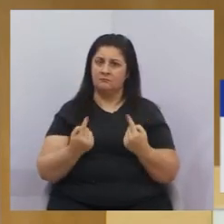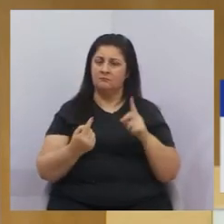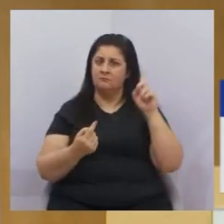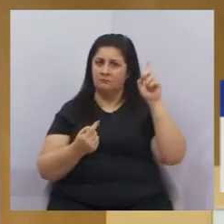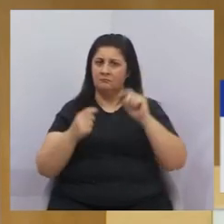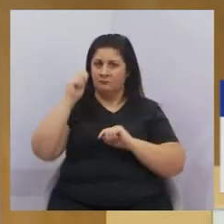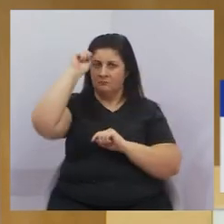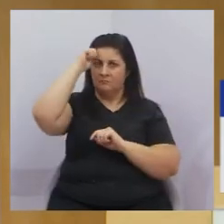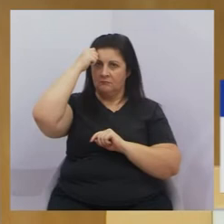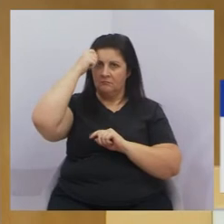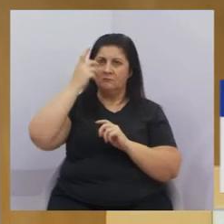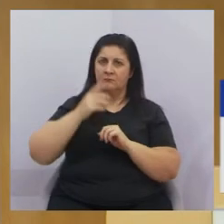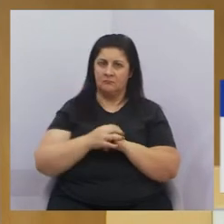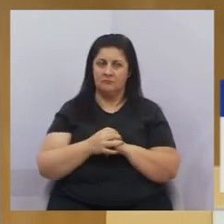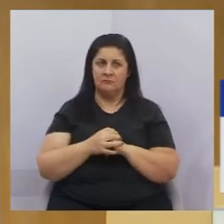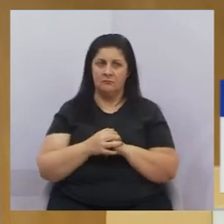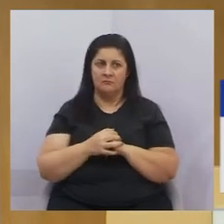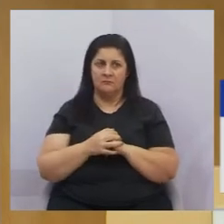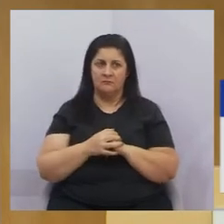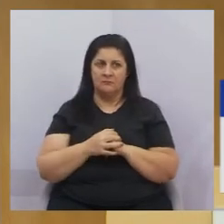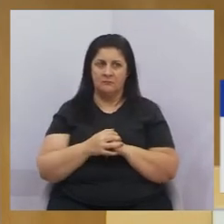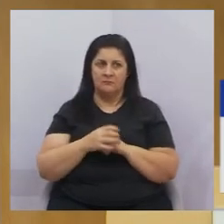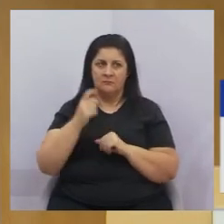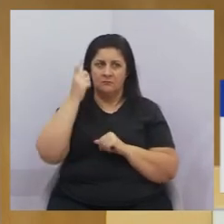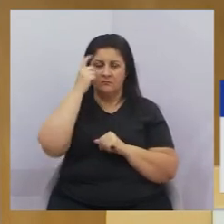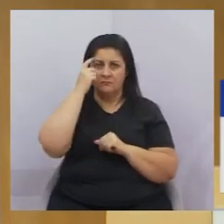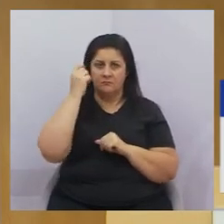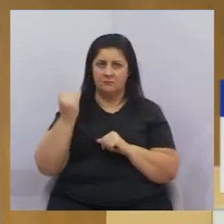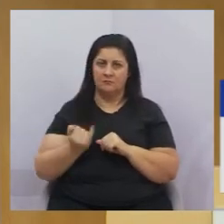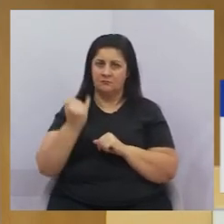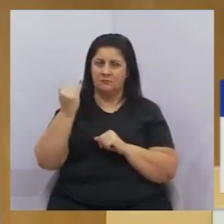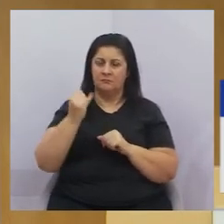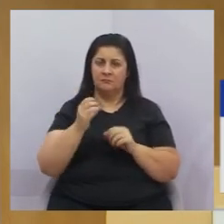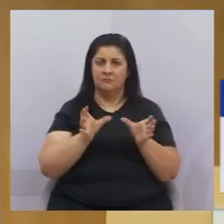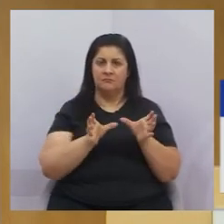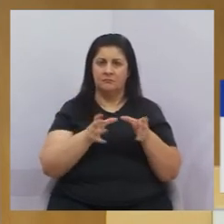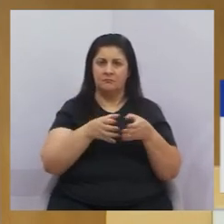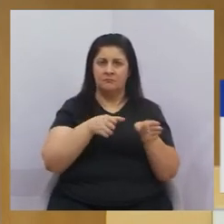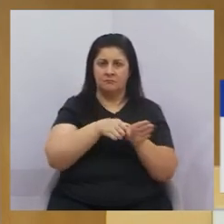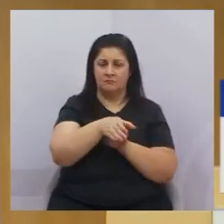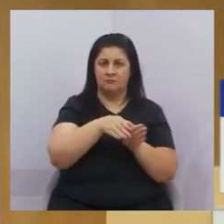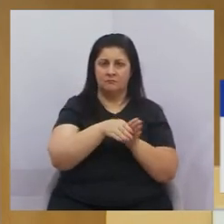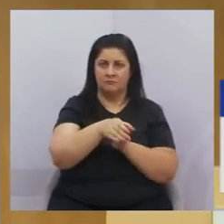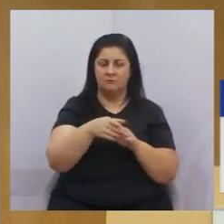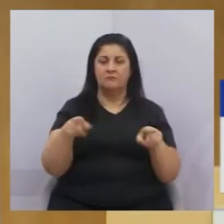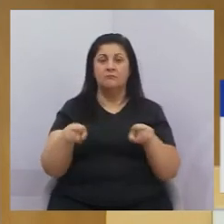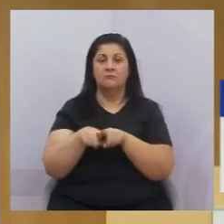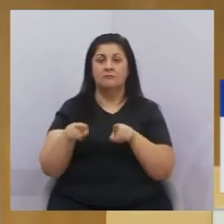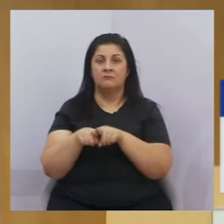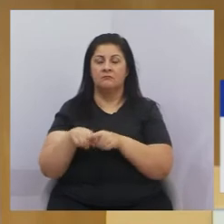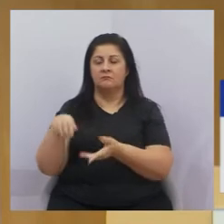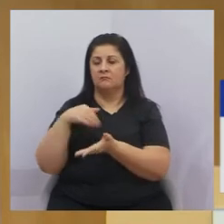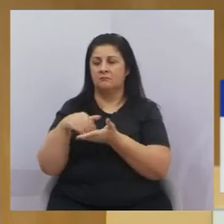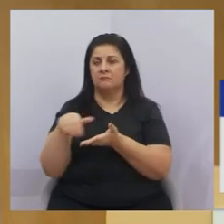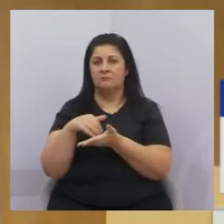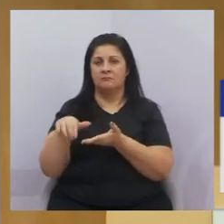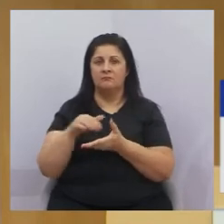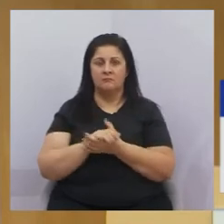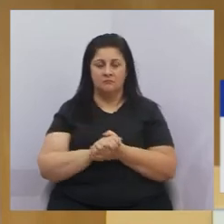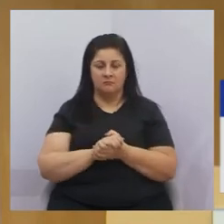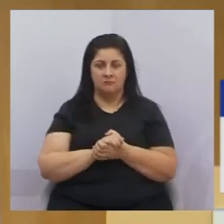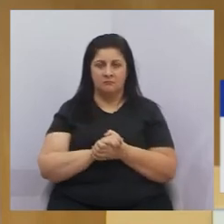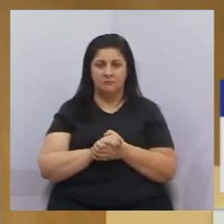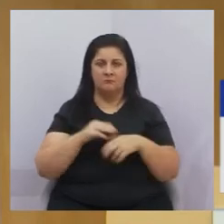sou negro, a importância, não só do conselho, como também a importância dessa secretaria